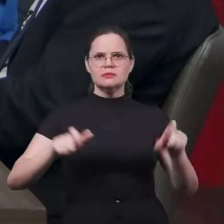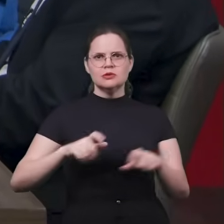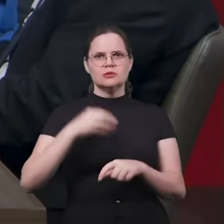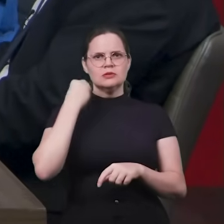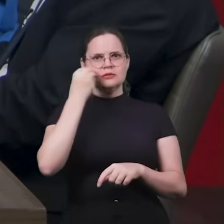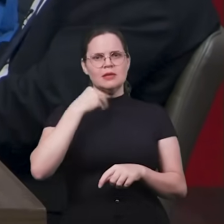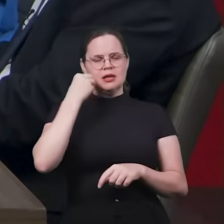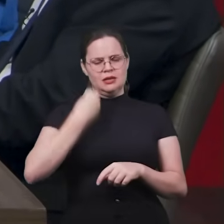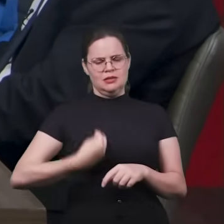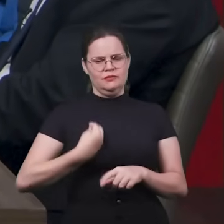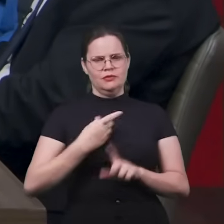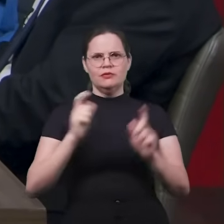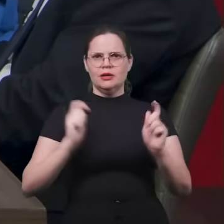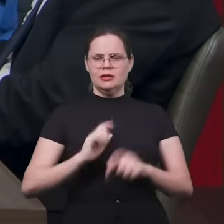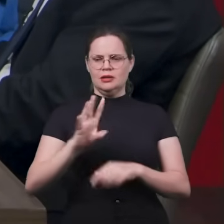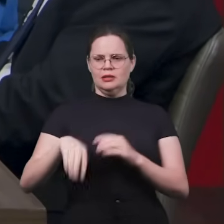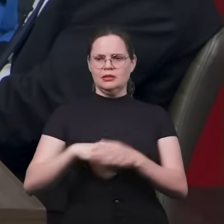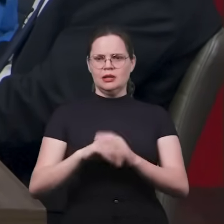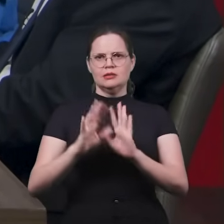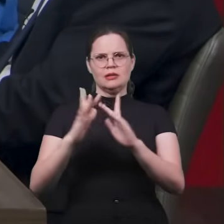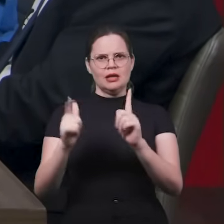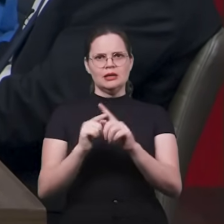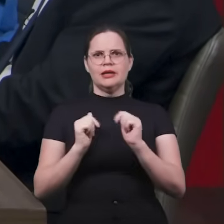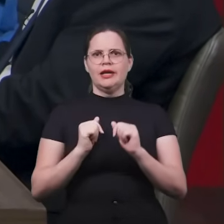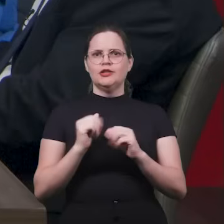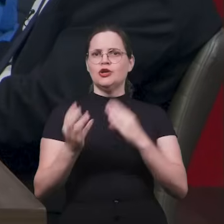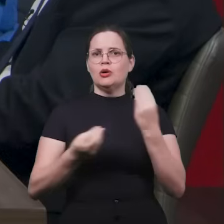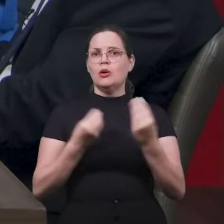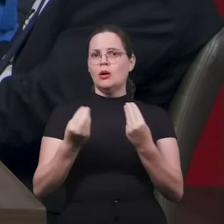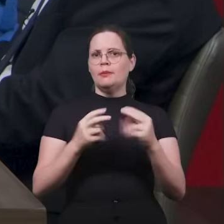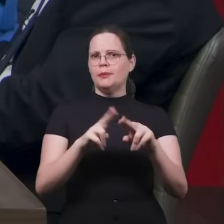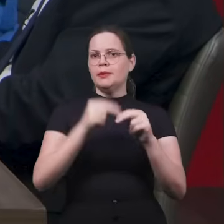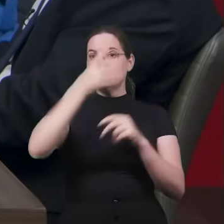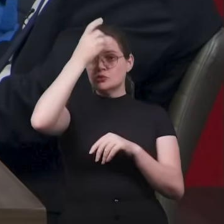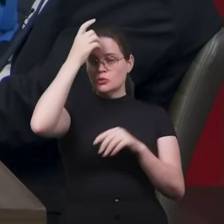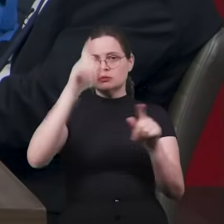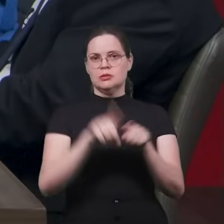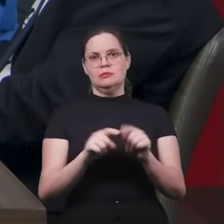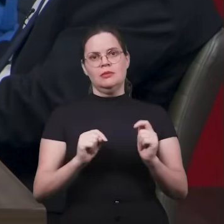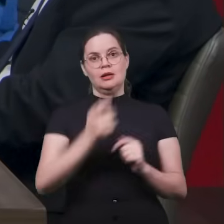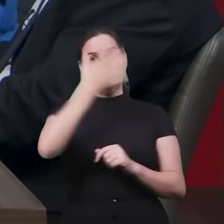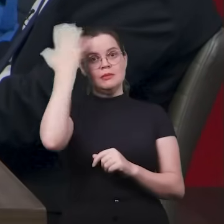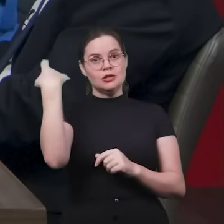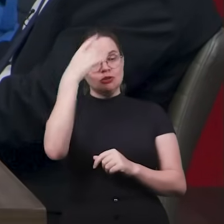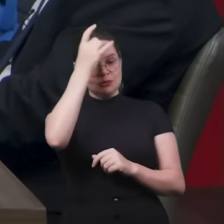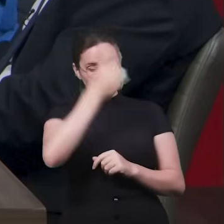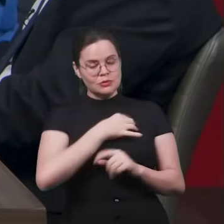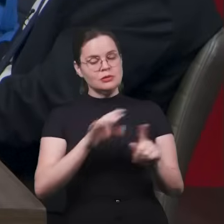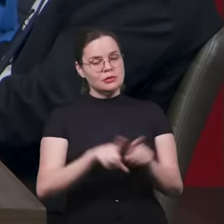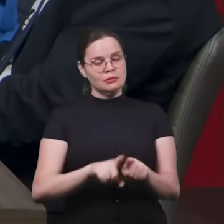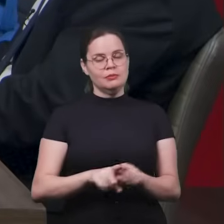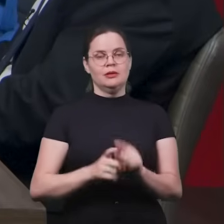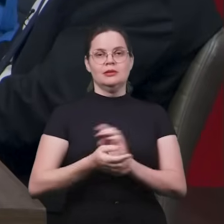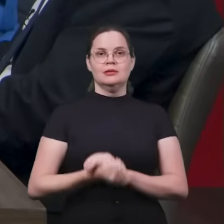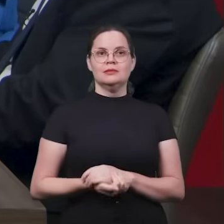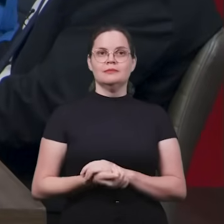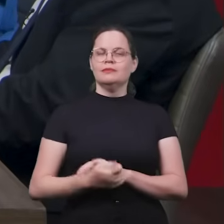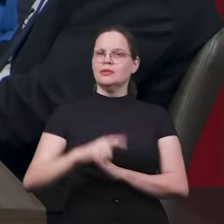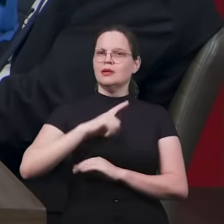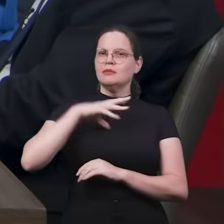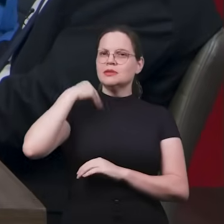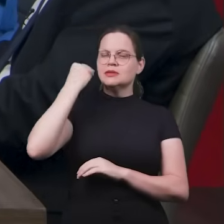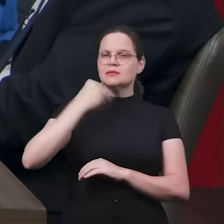a ter experiências no corpo, os dons, né, o batismo com o Espírito Santo, né,